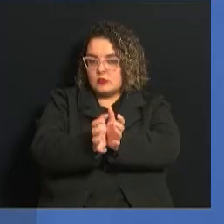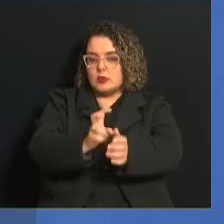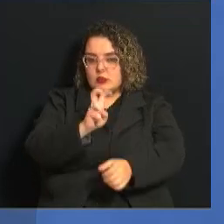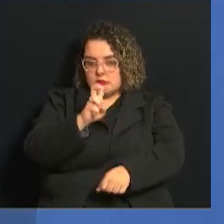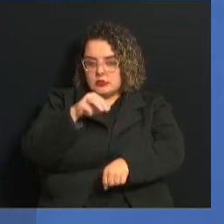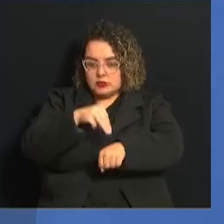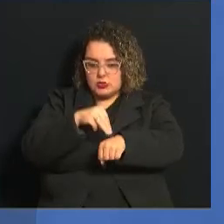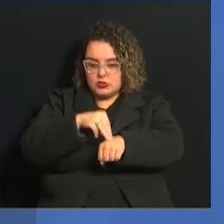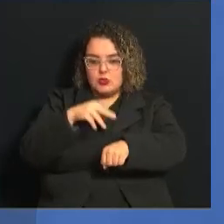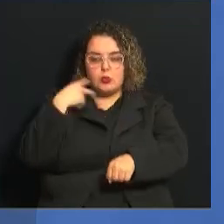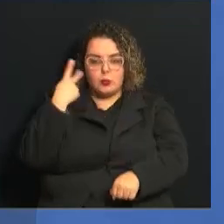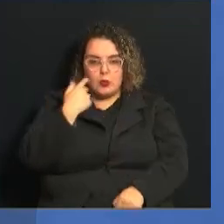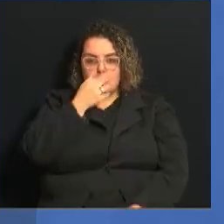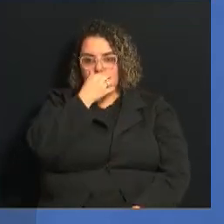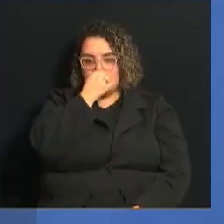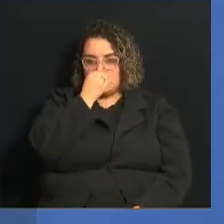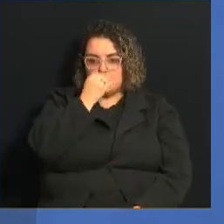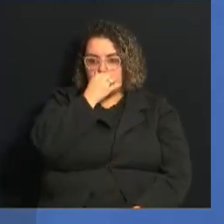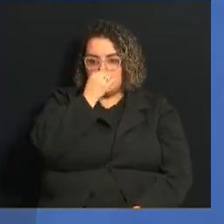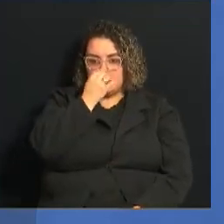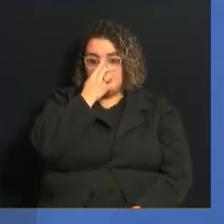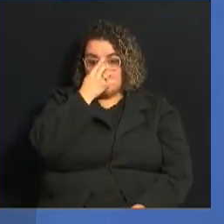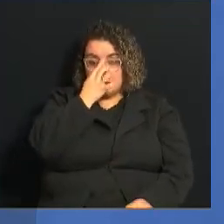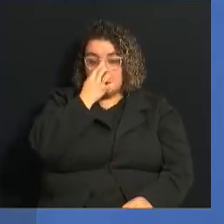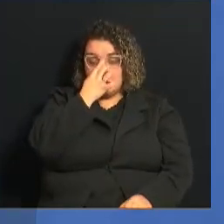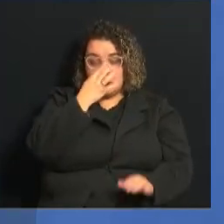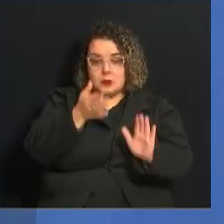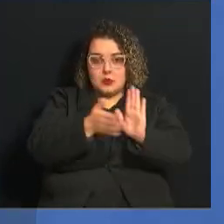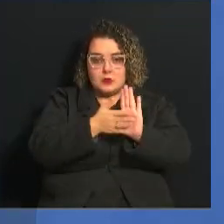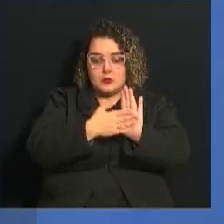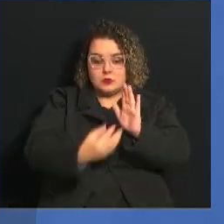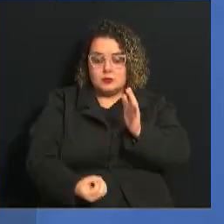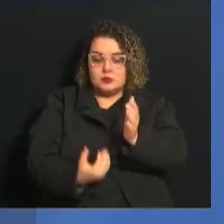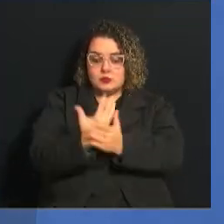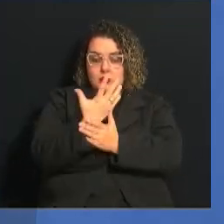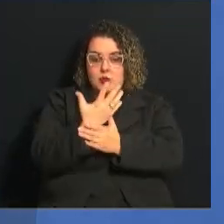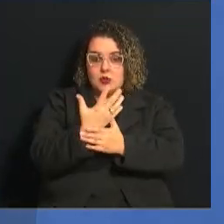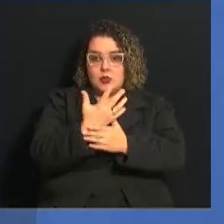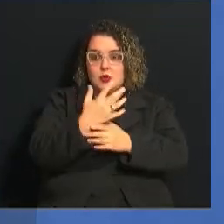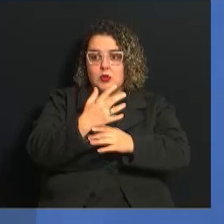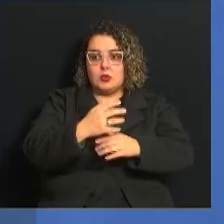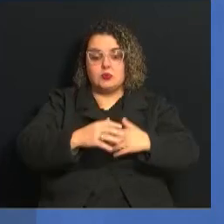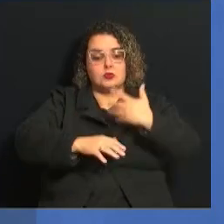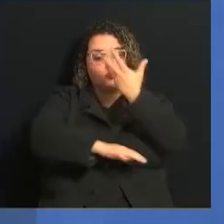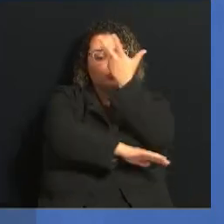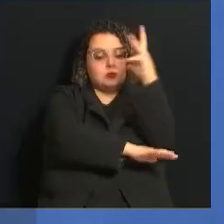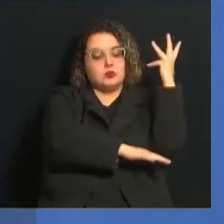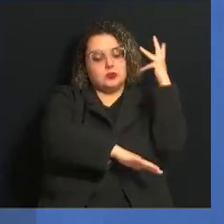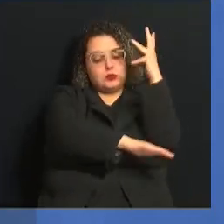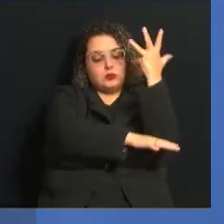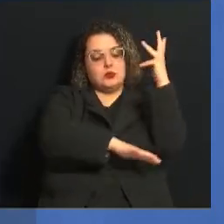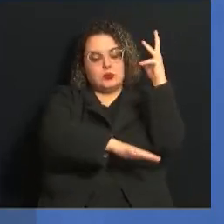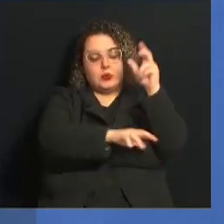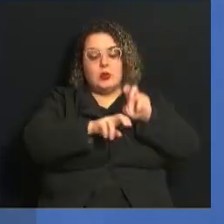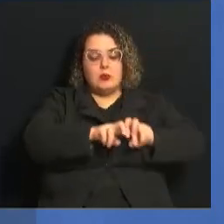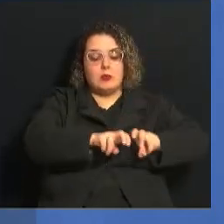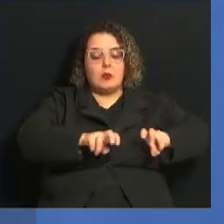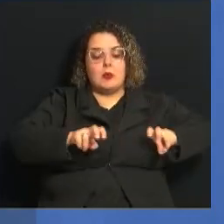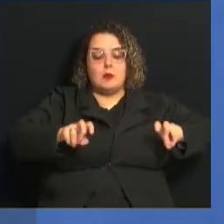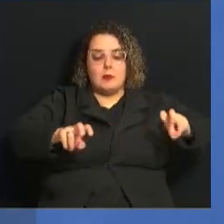vereadores essa proposta trata da criação nos parques as Praças do município de Campinas